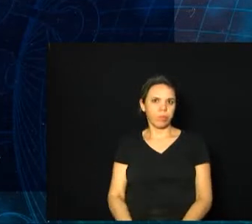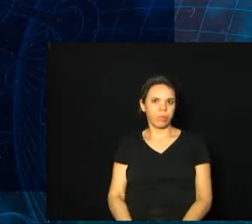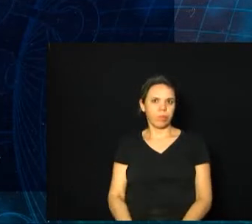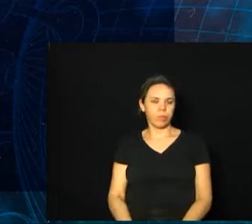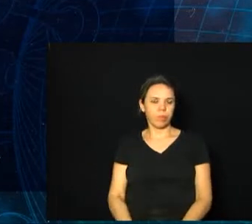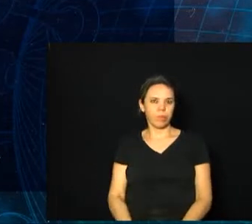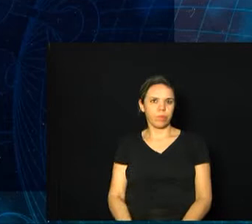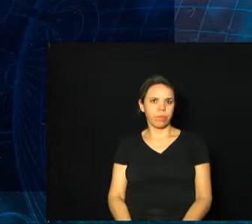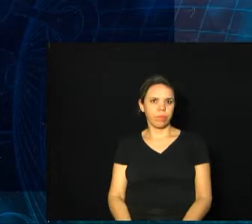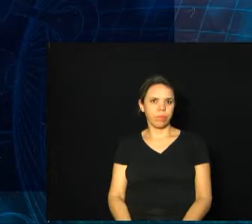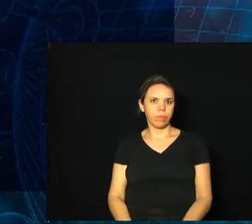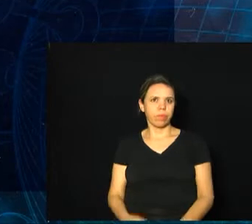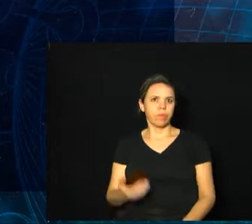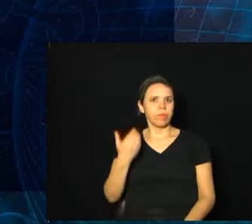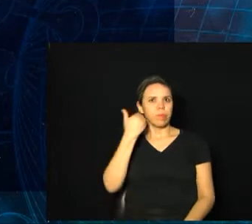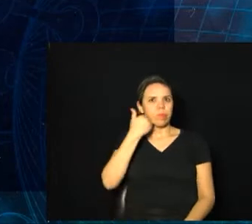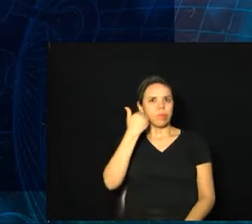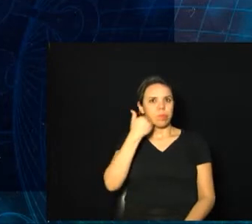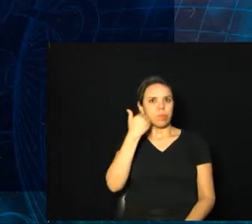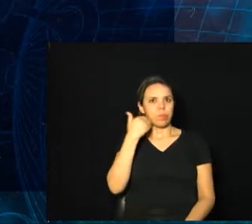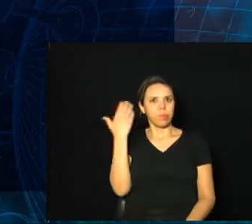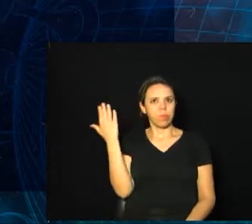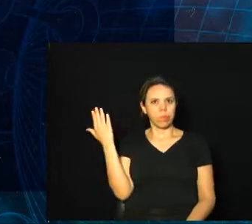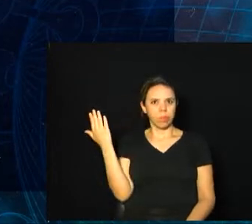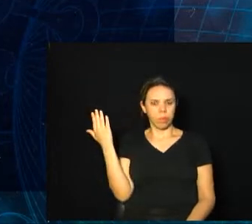27.595 casos, Santa Bárbara do Oeste,